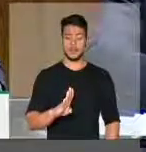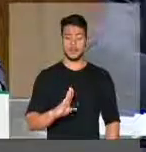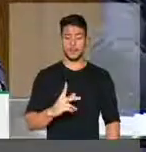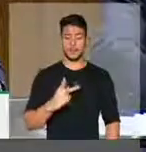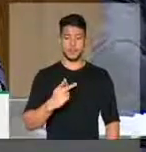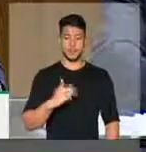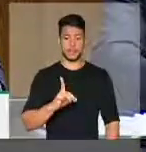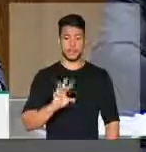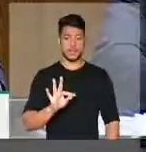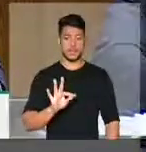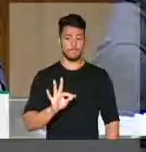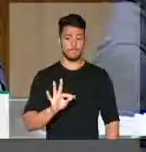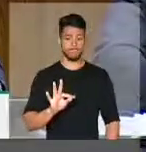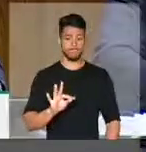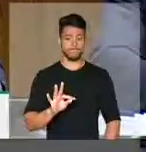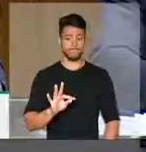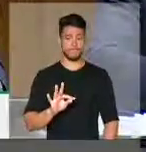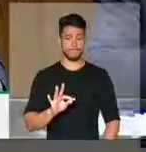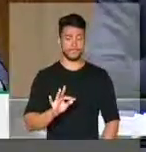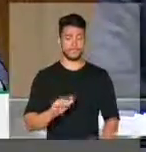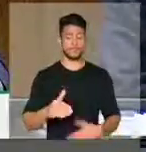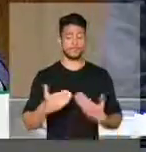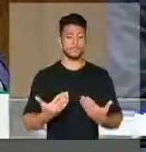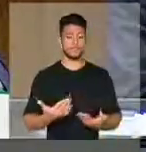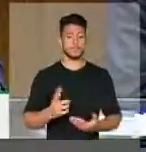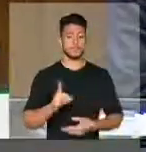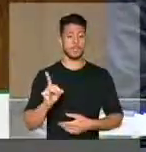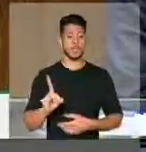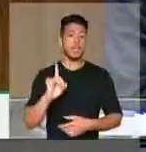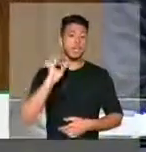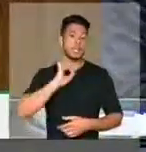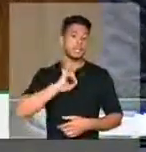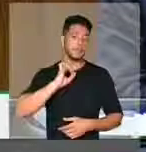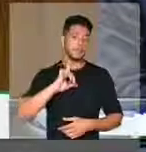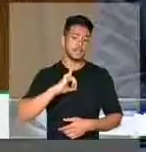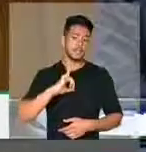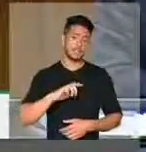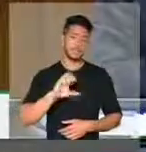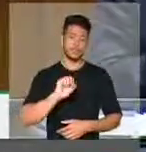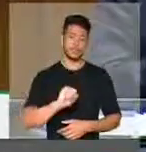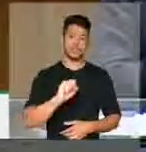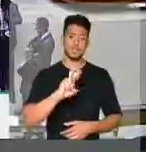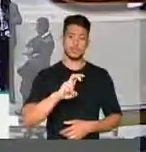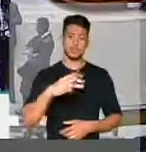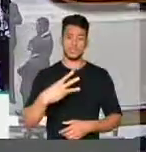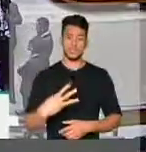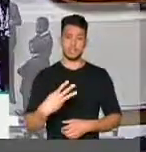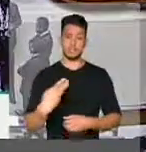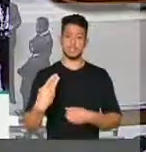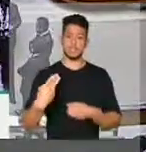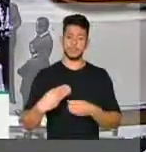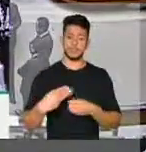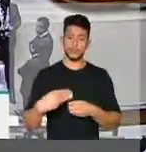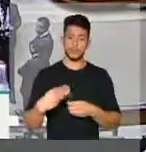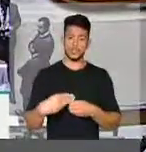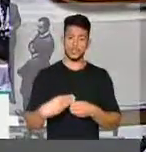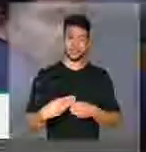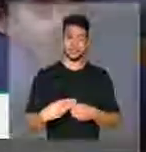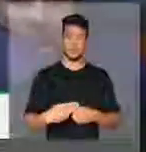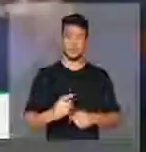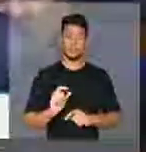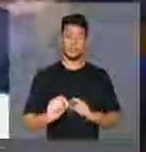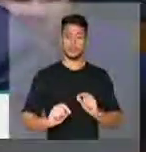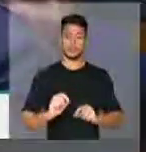PDT. Senhor presidente, em Minas Gerais, 853 municípios, nesse momento, até 7 horas da